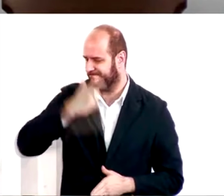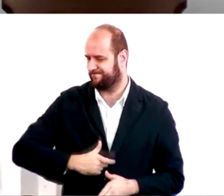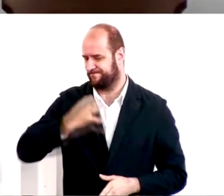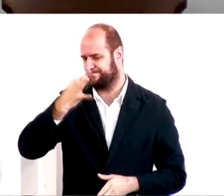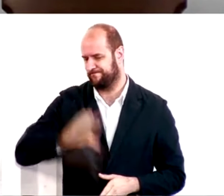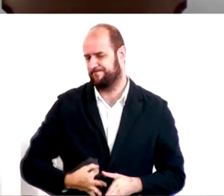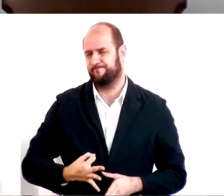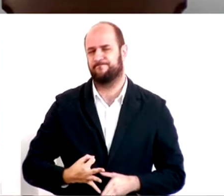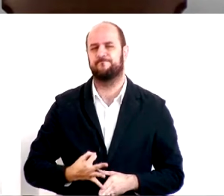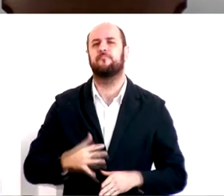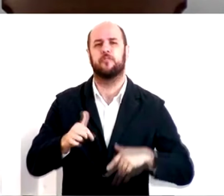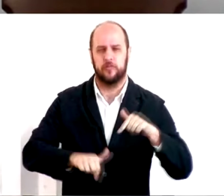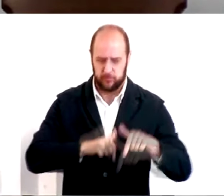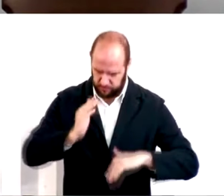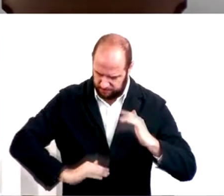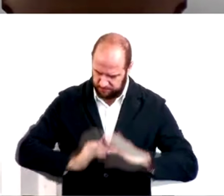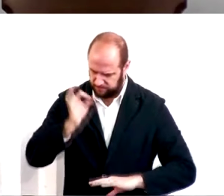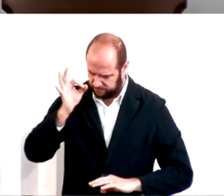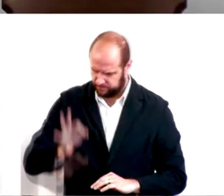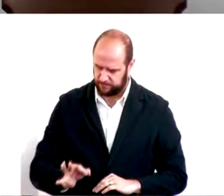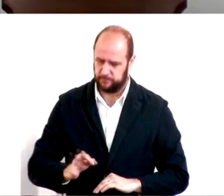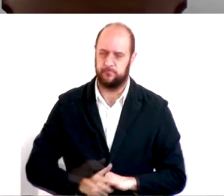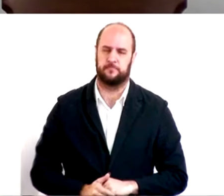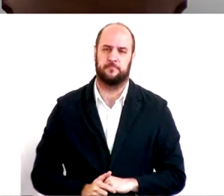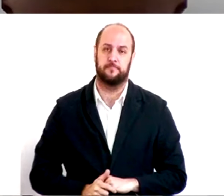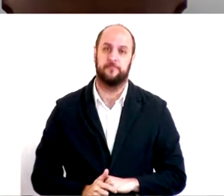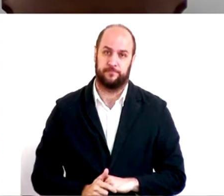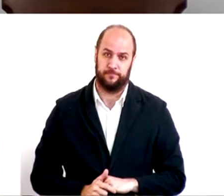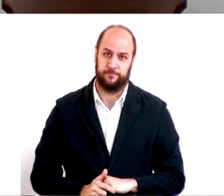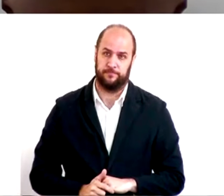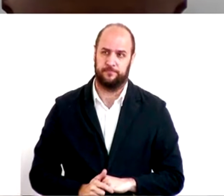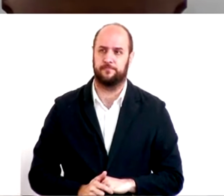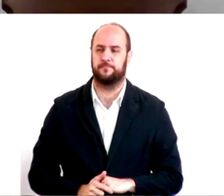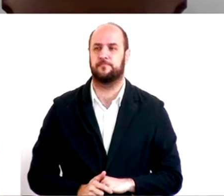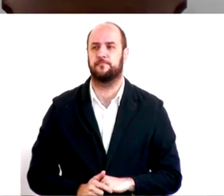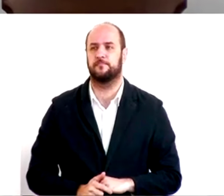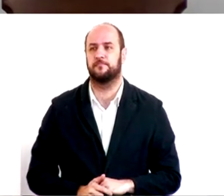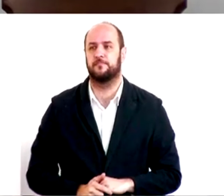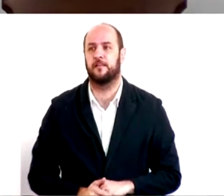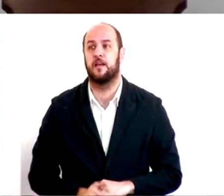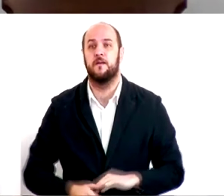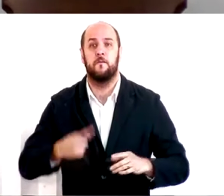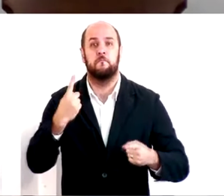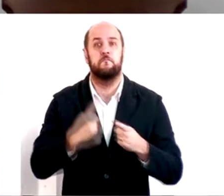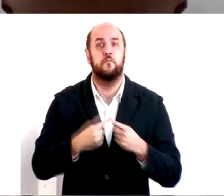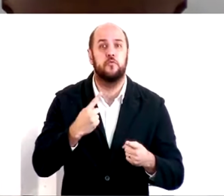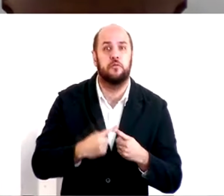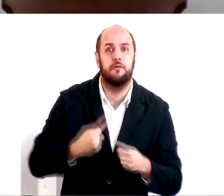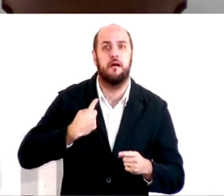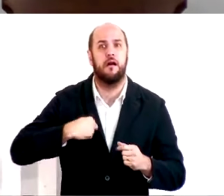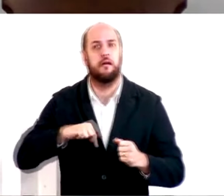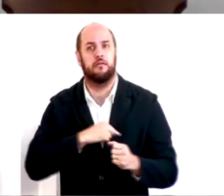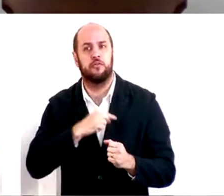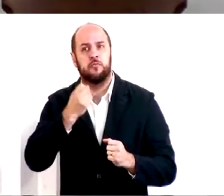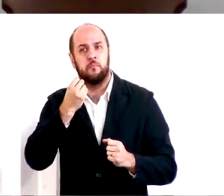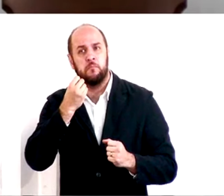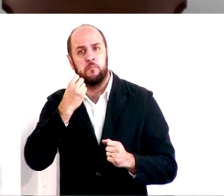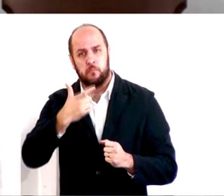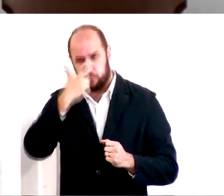lugar, com essas características. Essa é a primeira coisa. Por que nós podemos ser bons